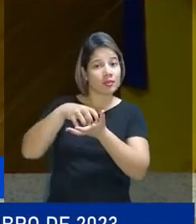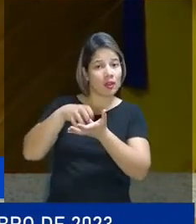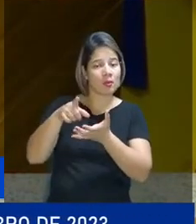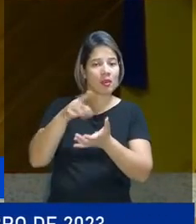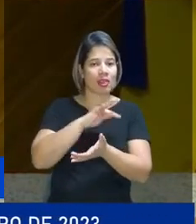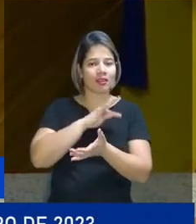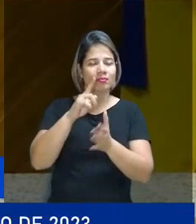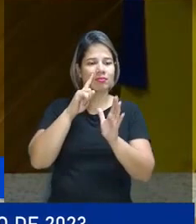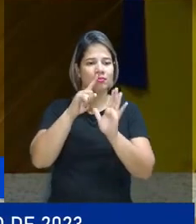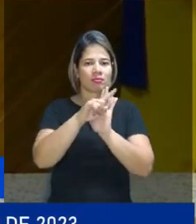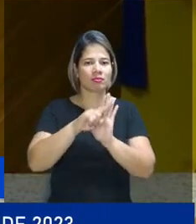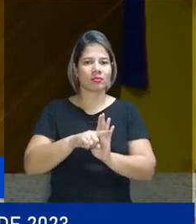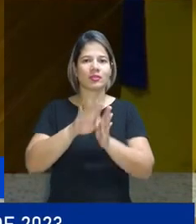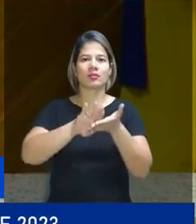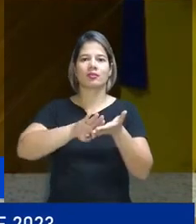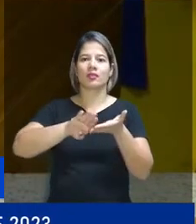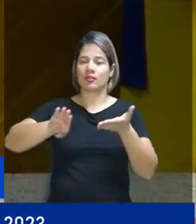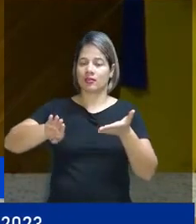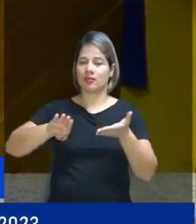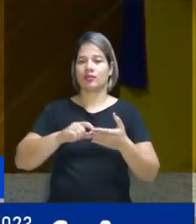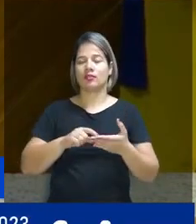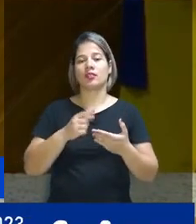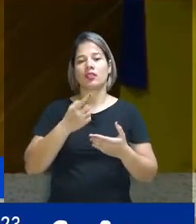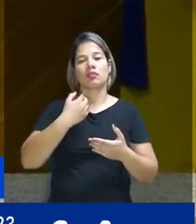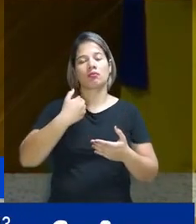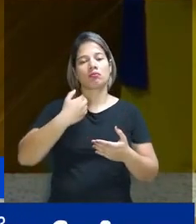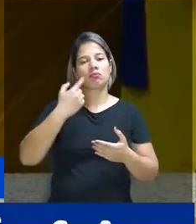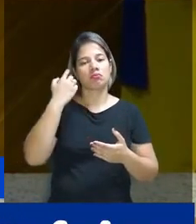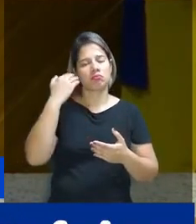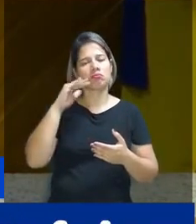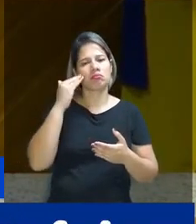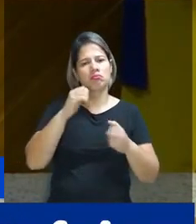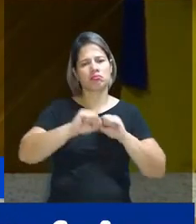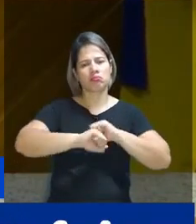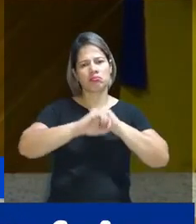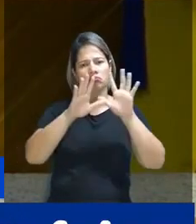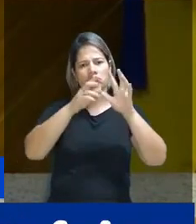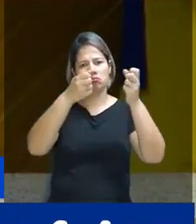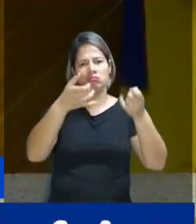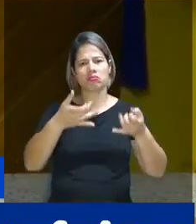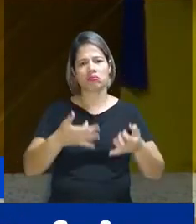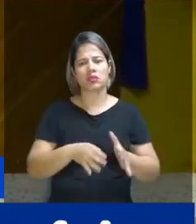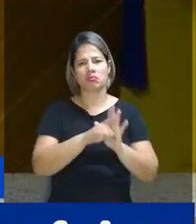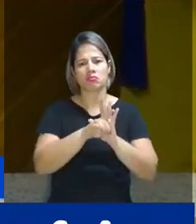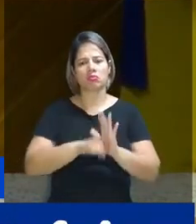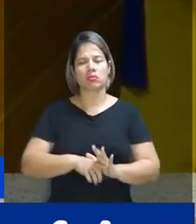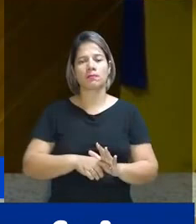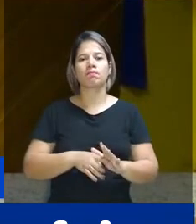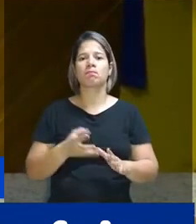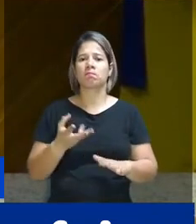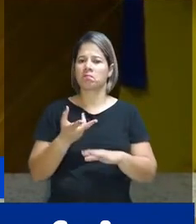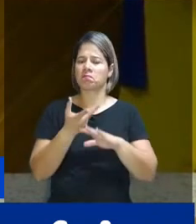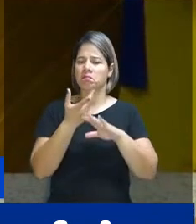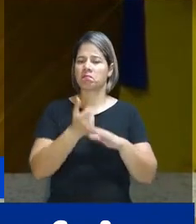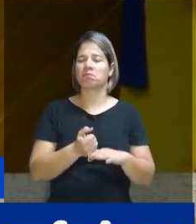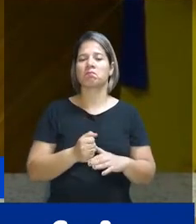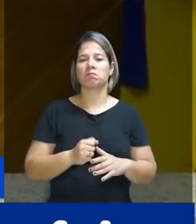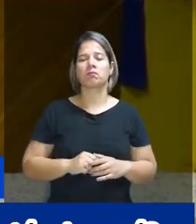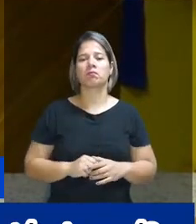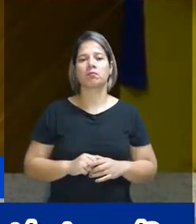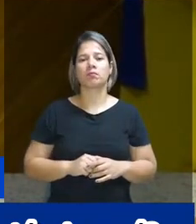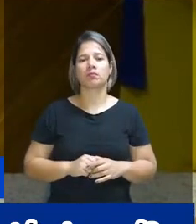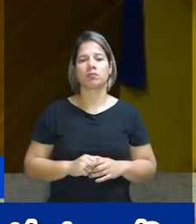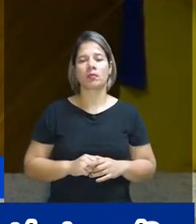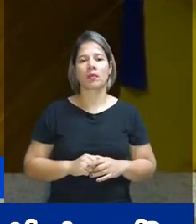controle. Então, bastante convincente, quero parabenizar o doutor Paulo pela análise percussiente e profunda